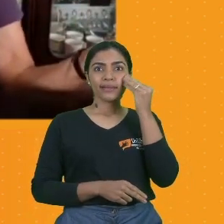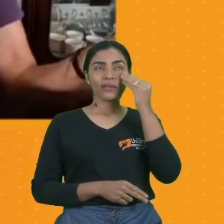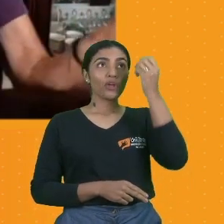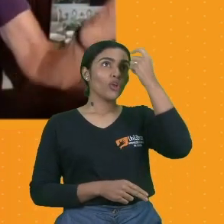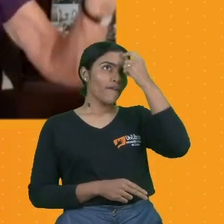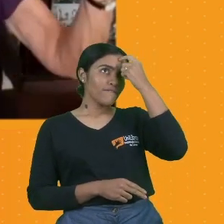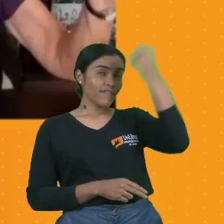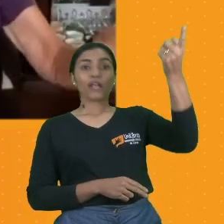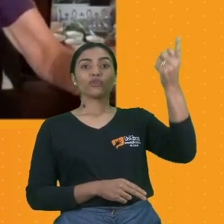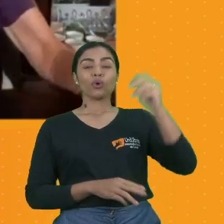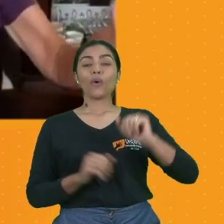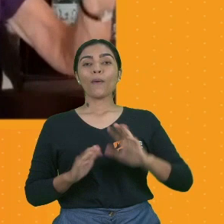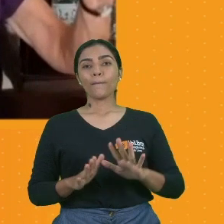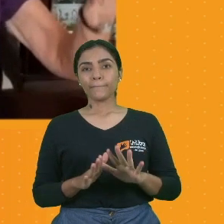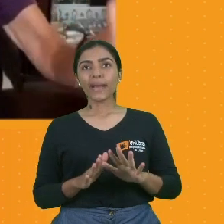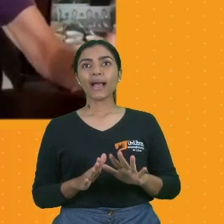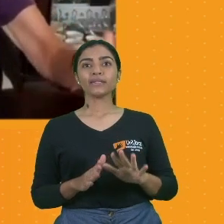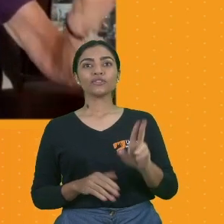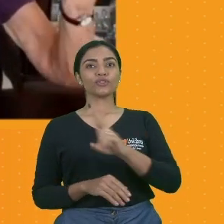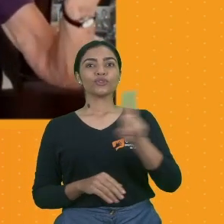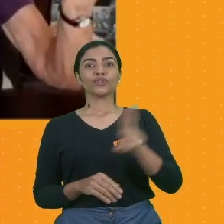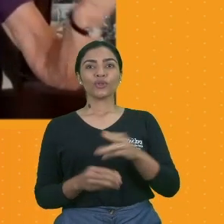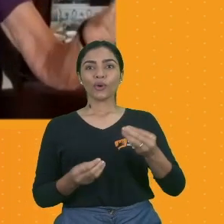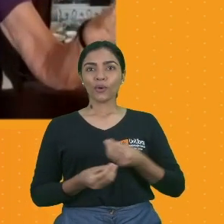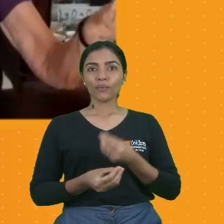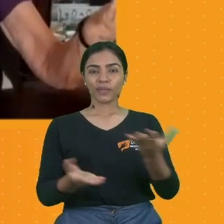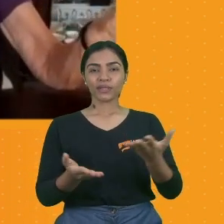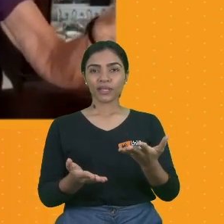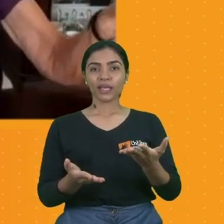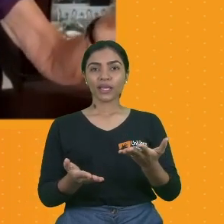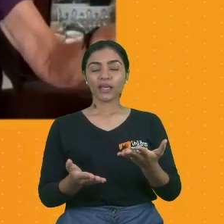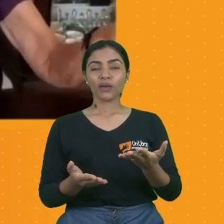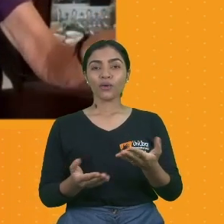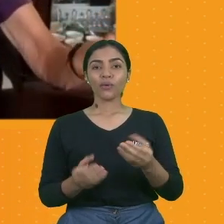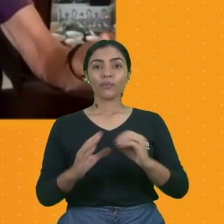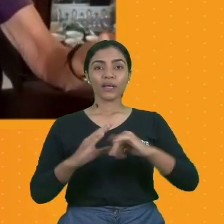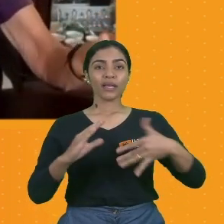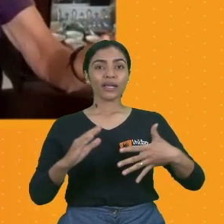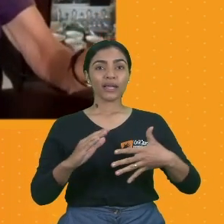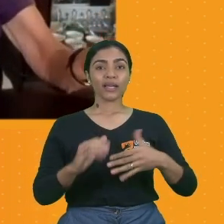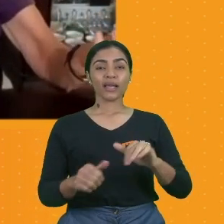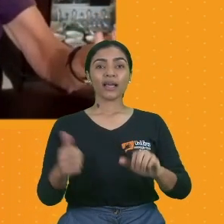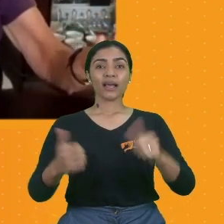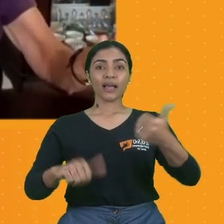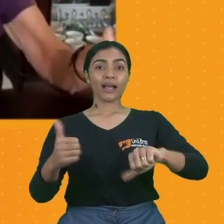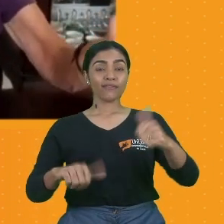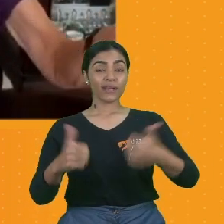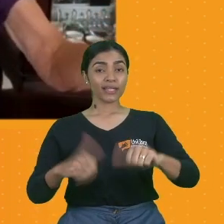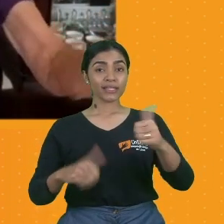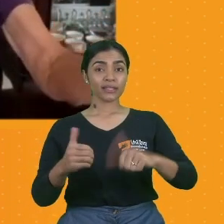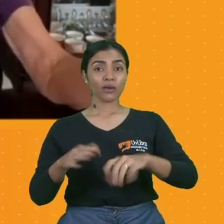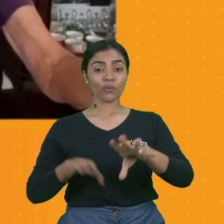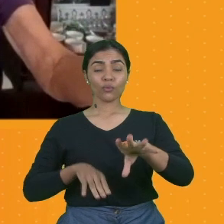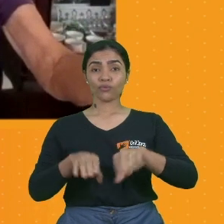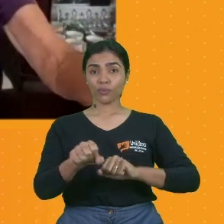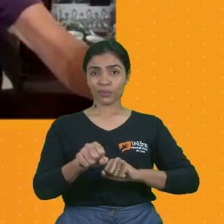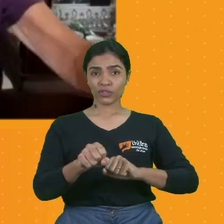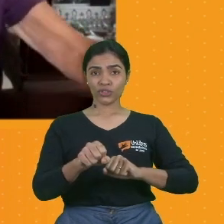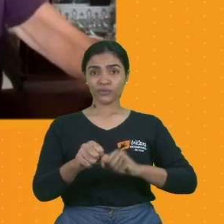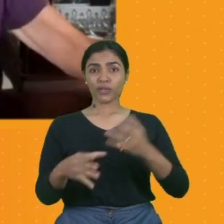Ele batizou o acho importantíssimo da operação que existe uma avaliação formativa e